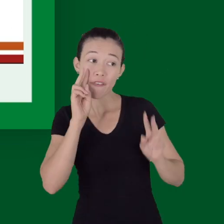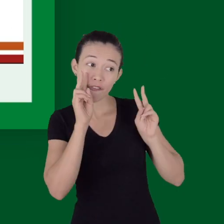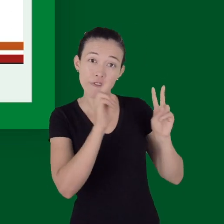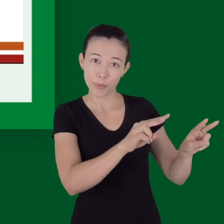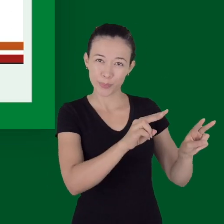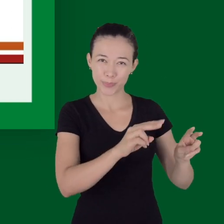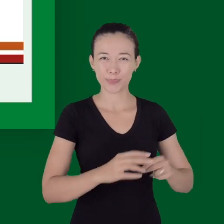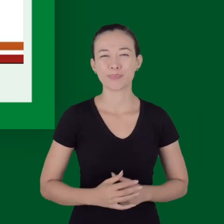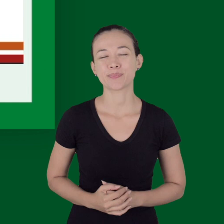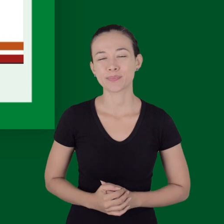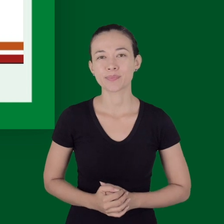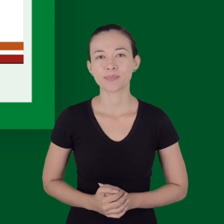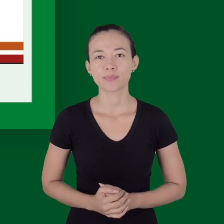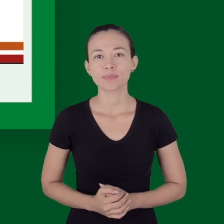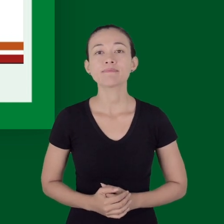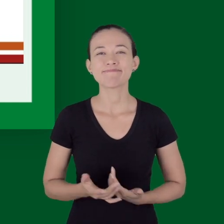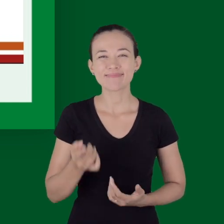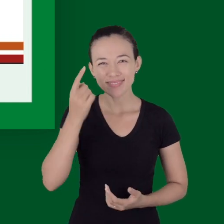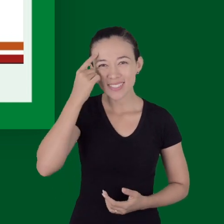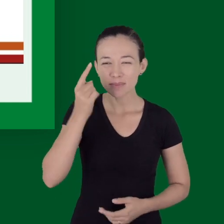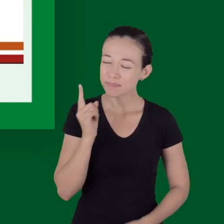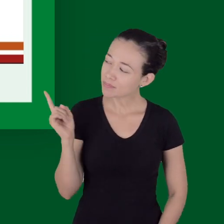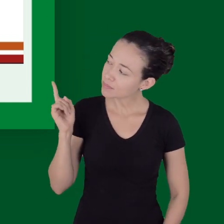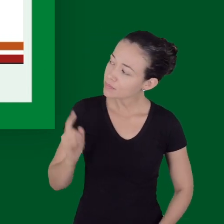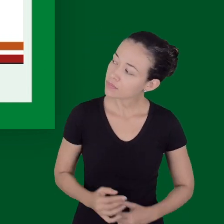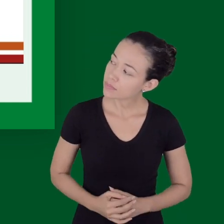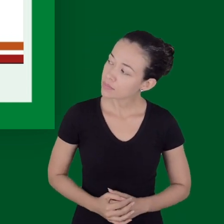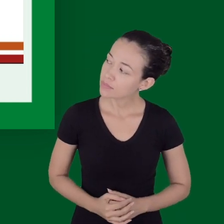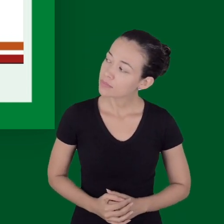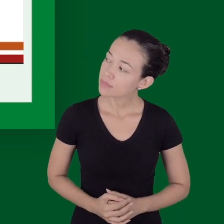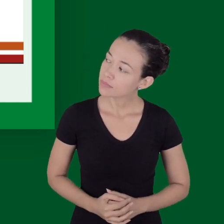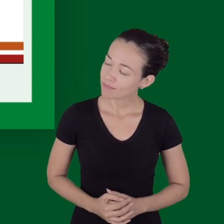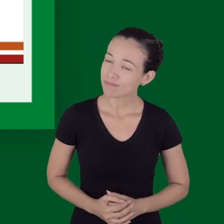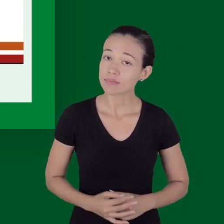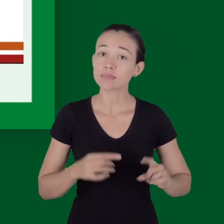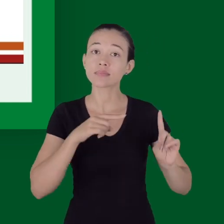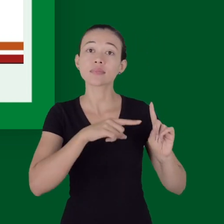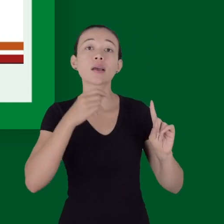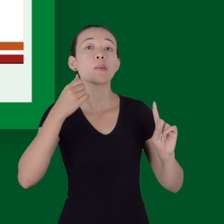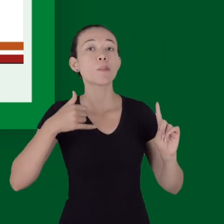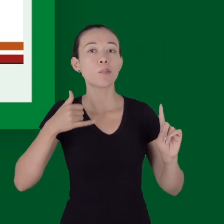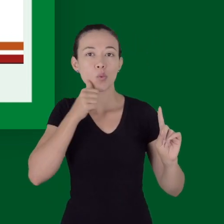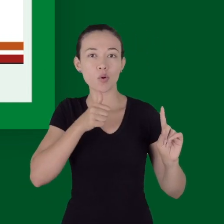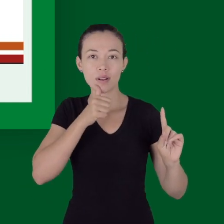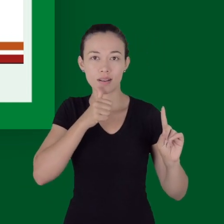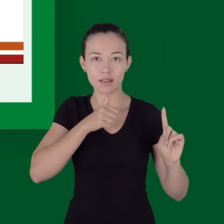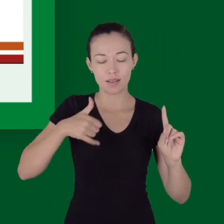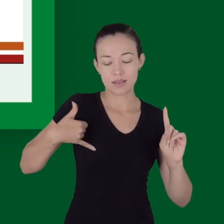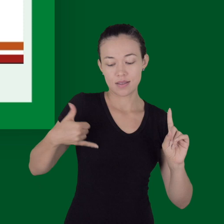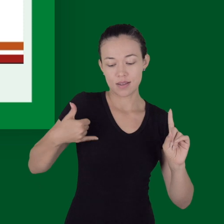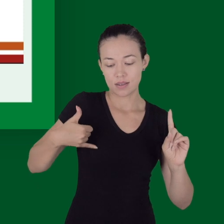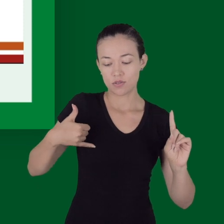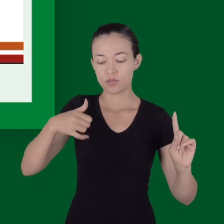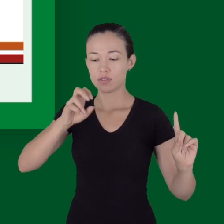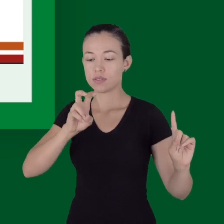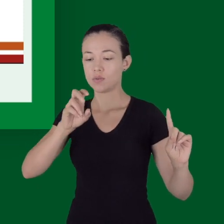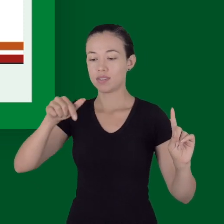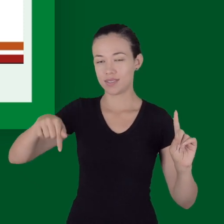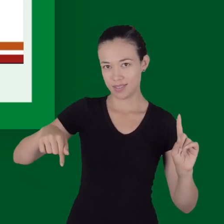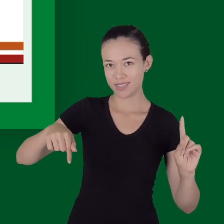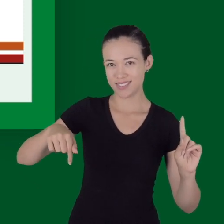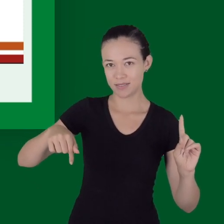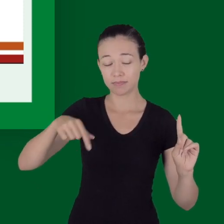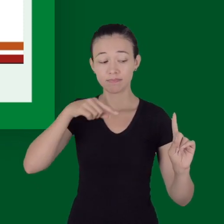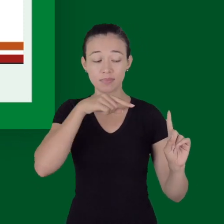de Braslândia, ocorrência severa, né, que é como é classificada do SAMU, leve, moderada e severa. Paciente a Maria,